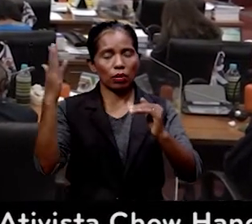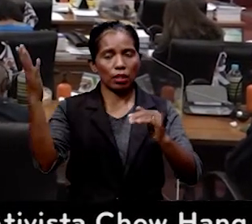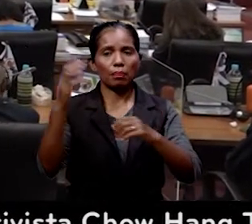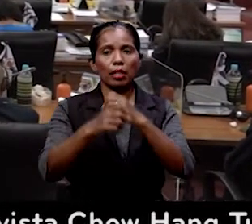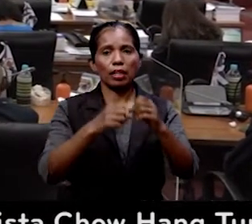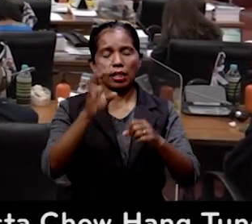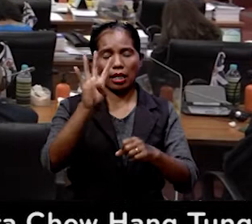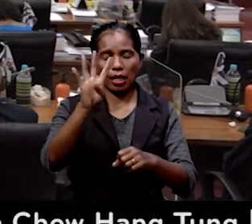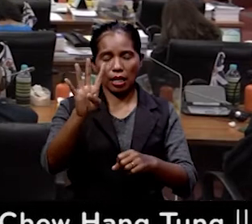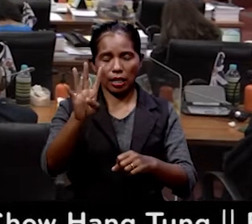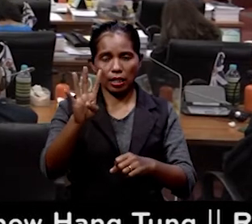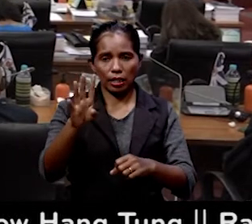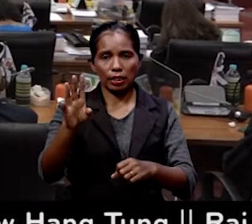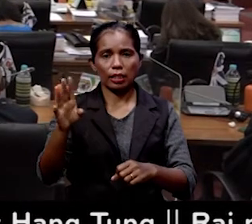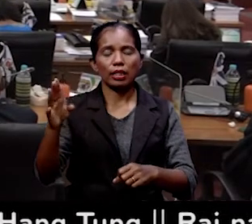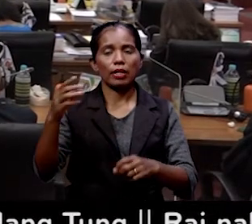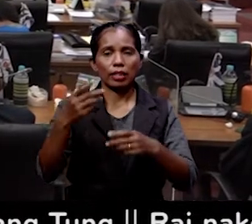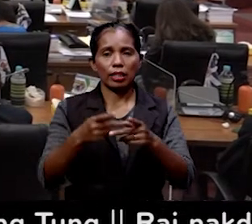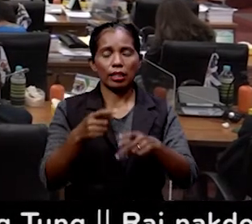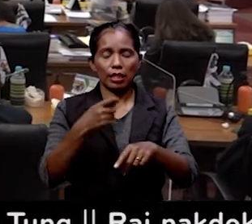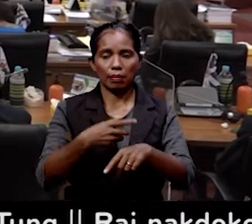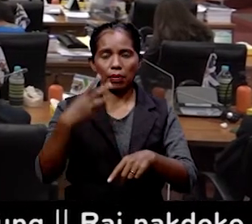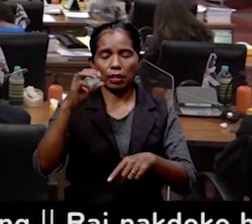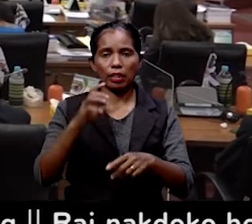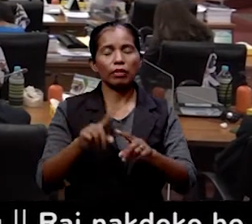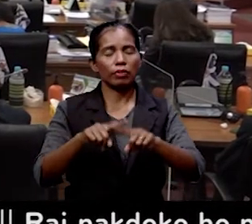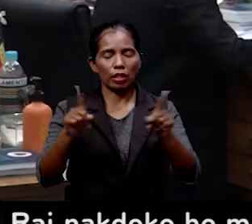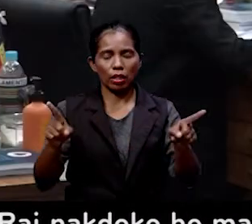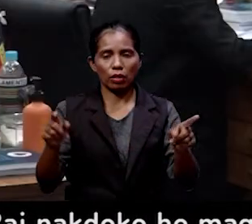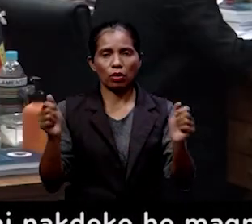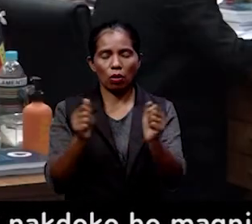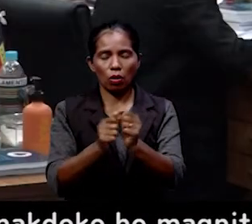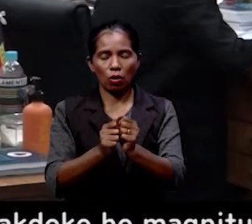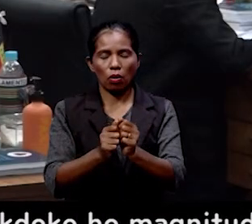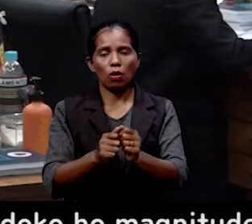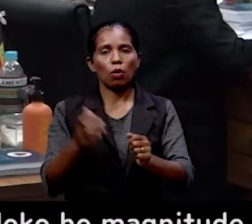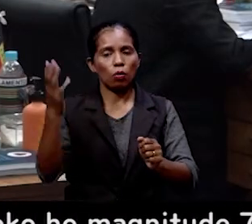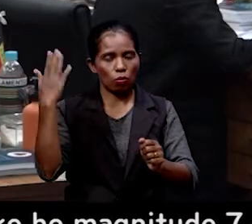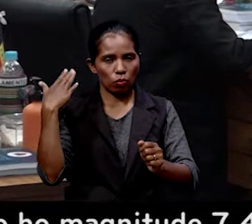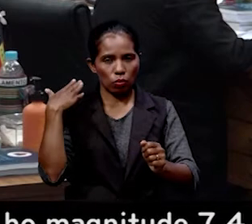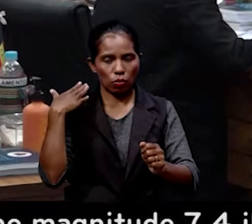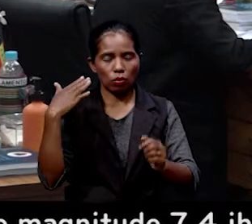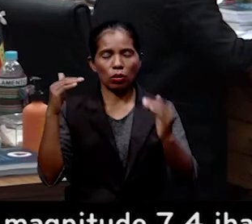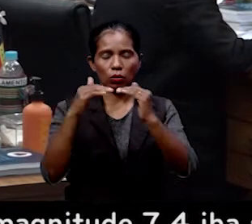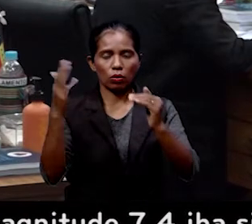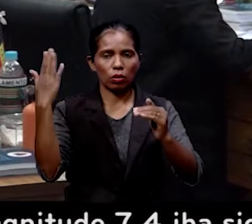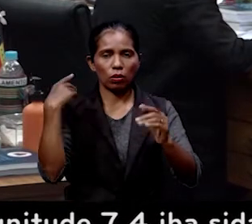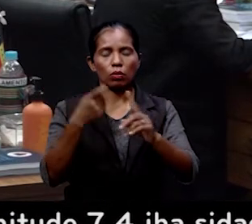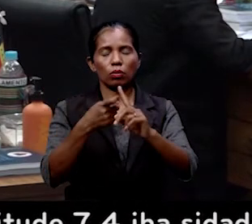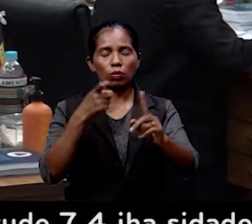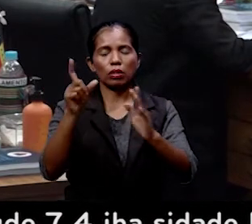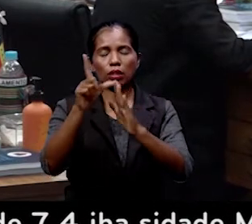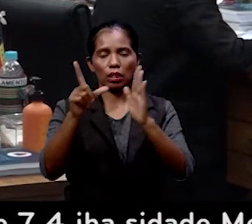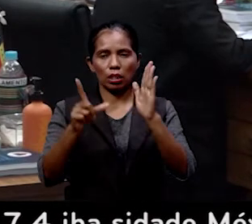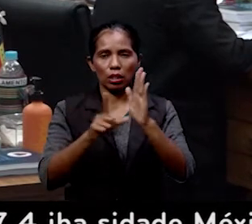mandato, quinta legislatura ne, diferente tebes, ho seção sira anterior, ho se Assembleia Constituente,